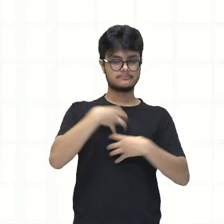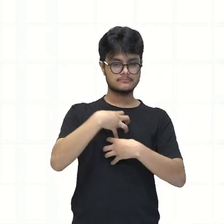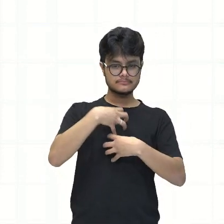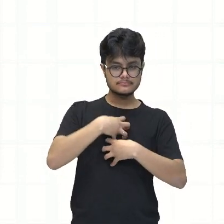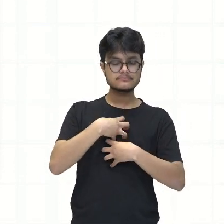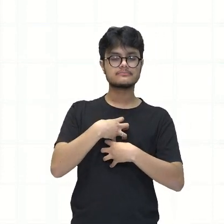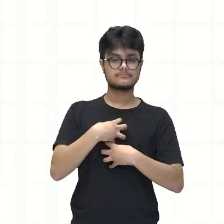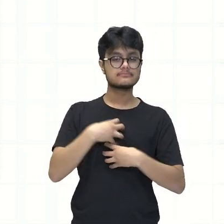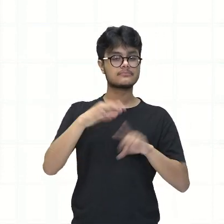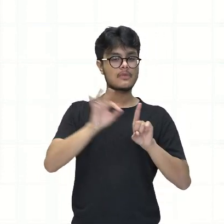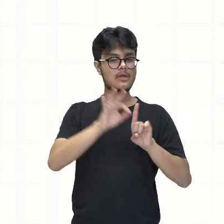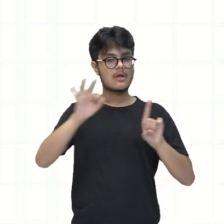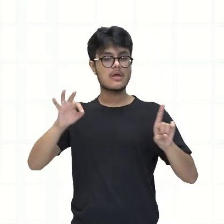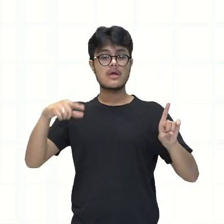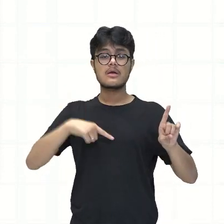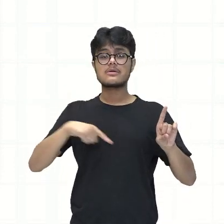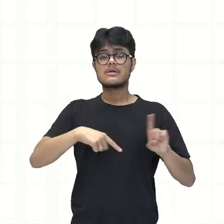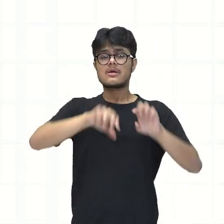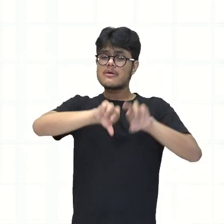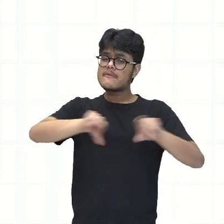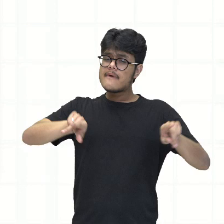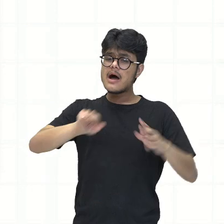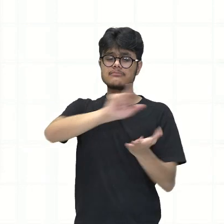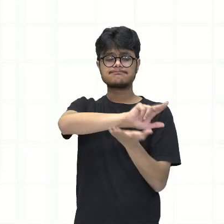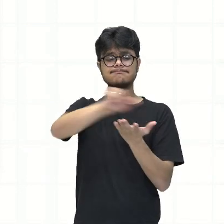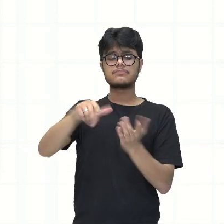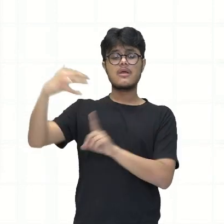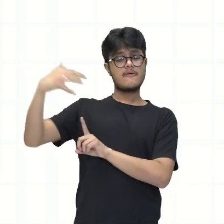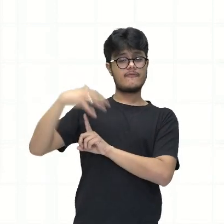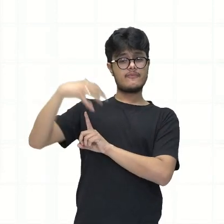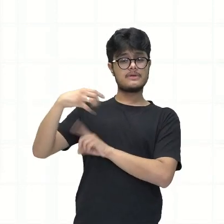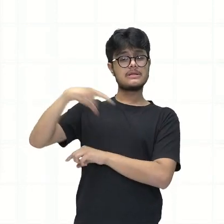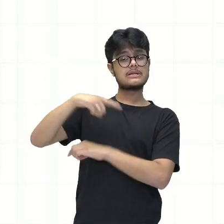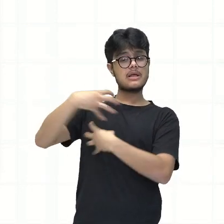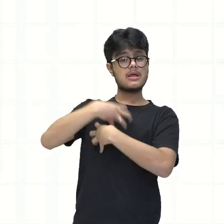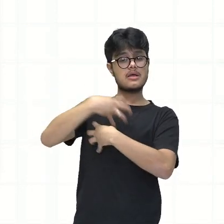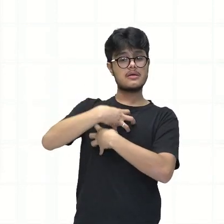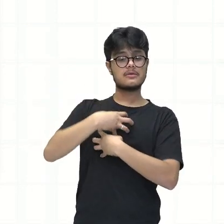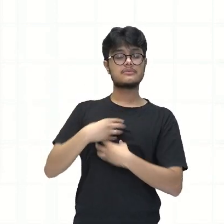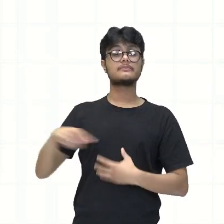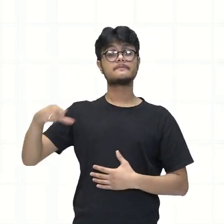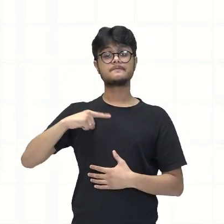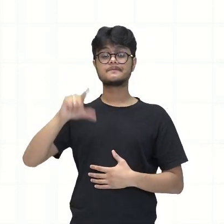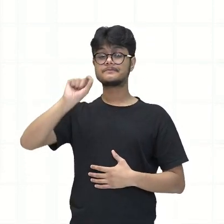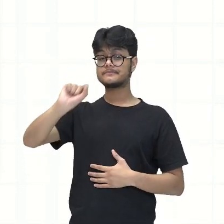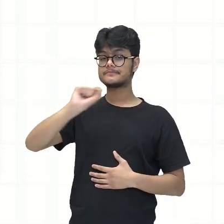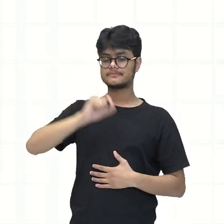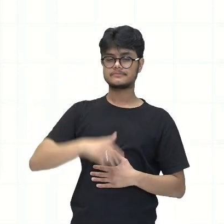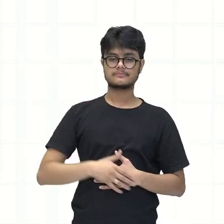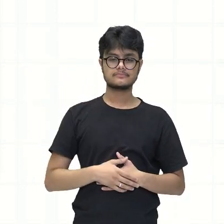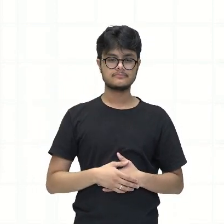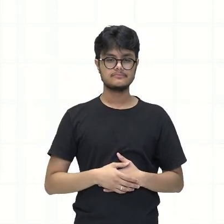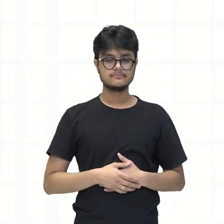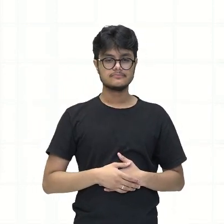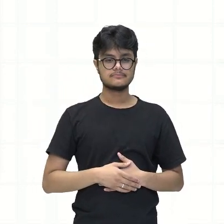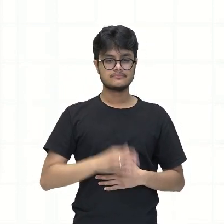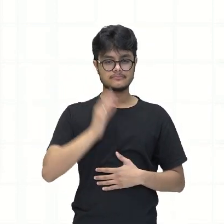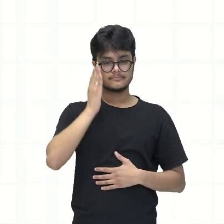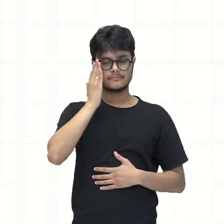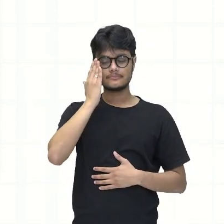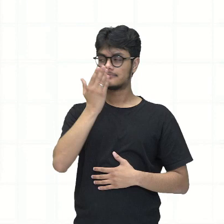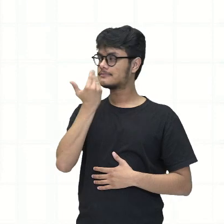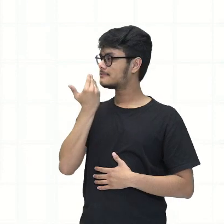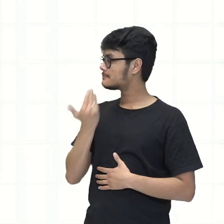ela é influenciada por outros fatores, né? Então, nós temos aí, ó, essa situação da